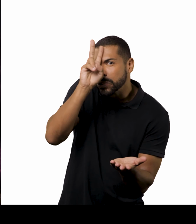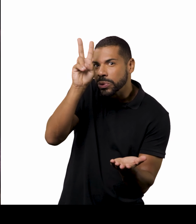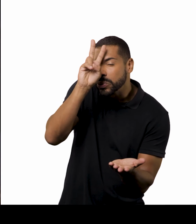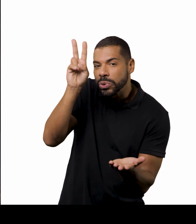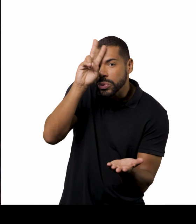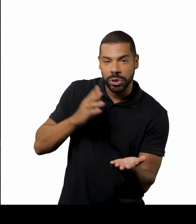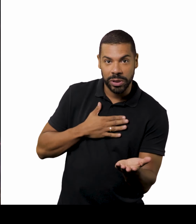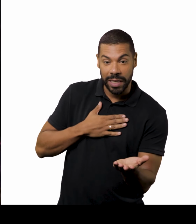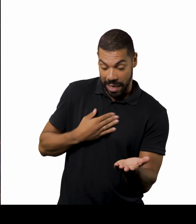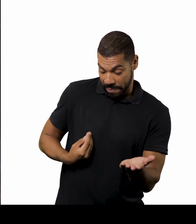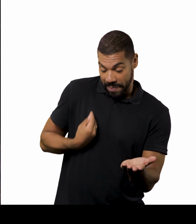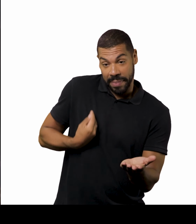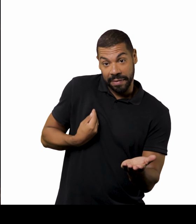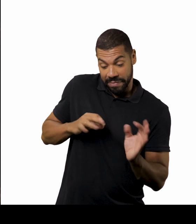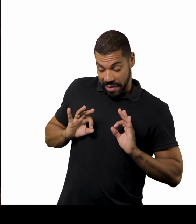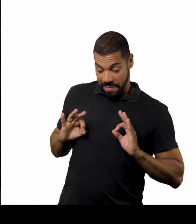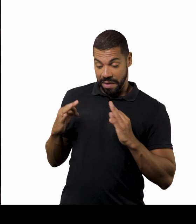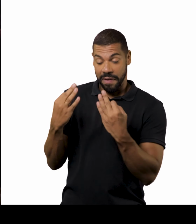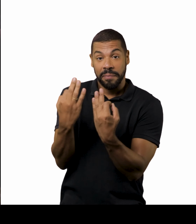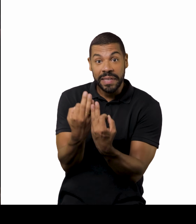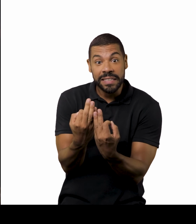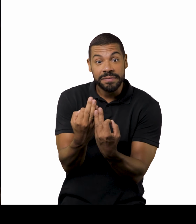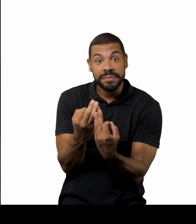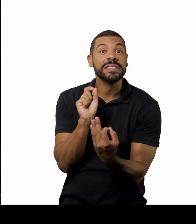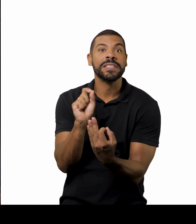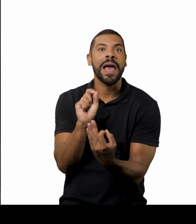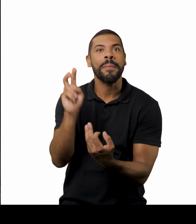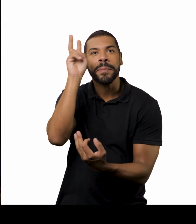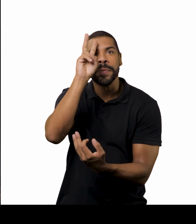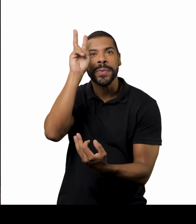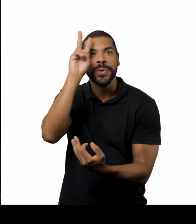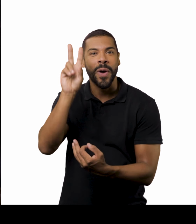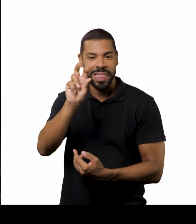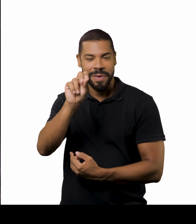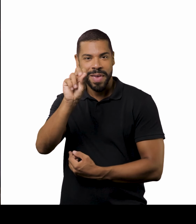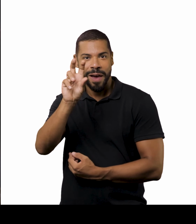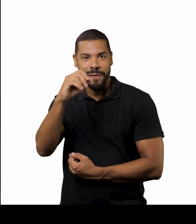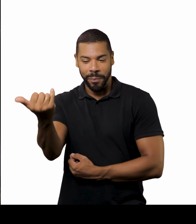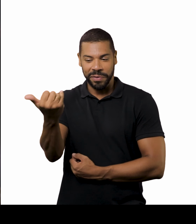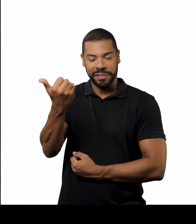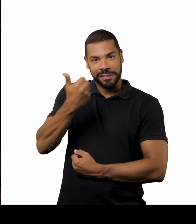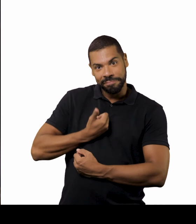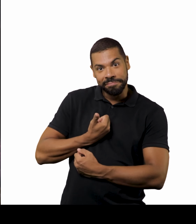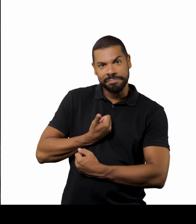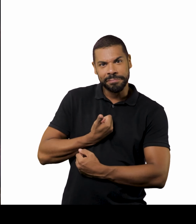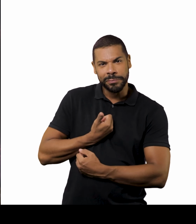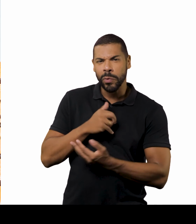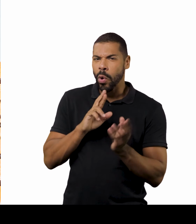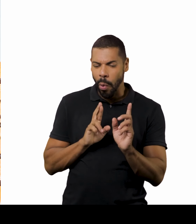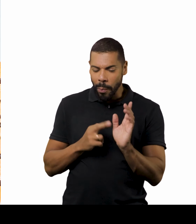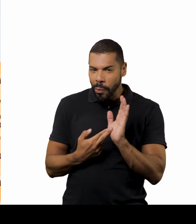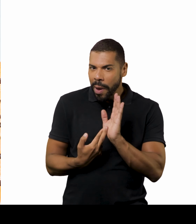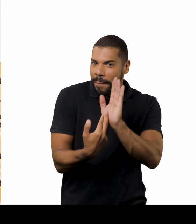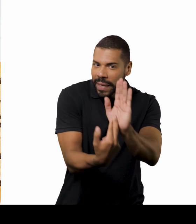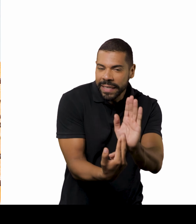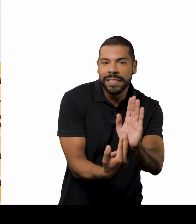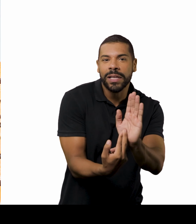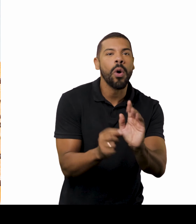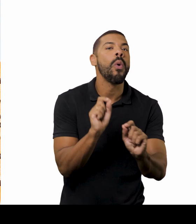né, da minha família é através das histórias que minha avó contava. Então, quando eu